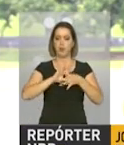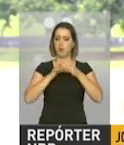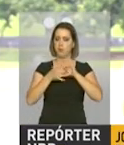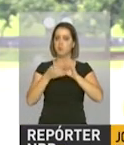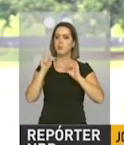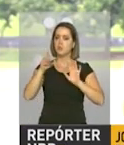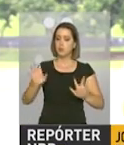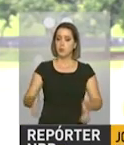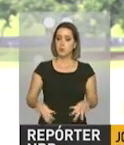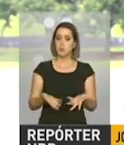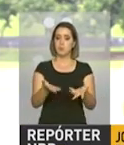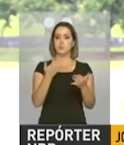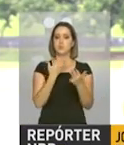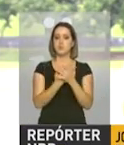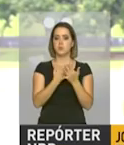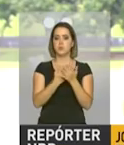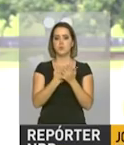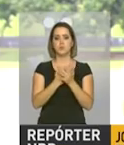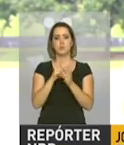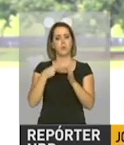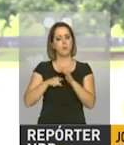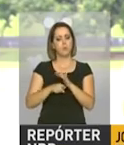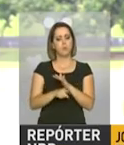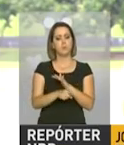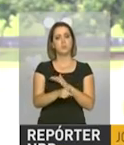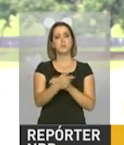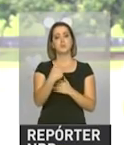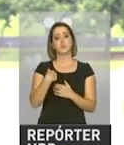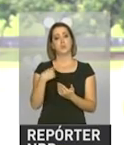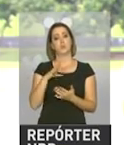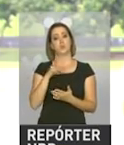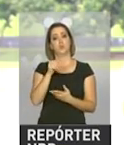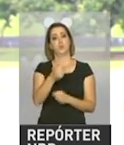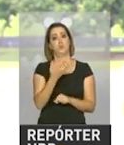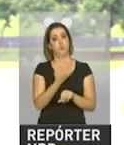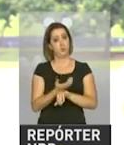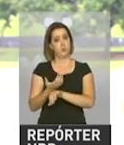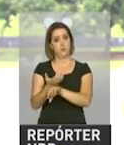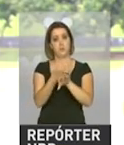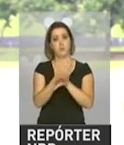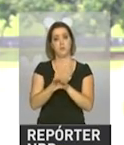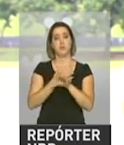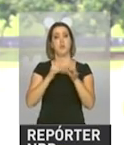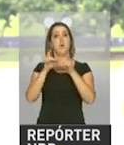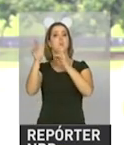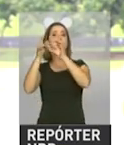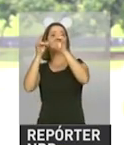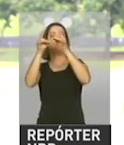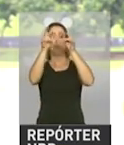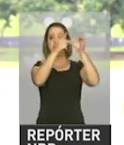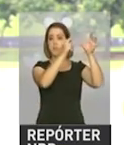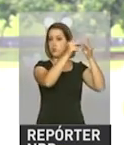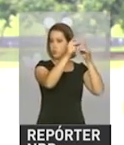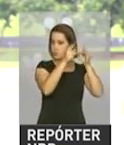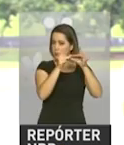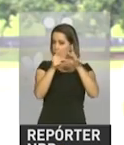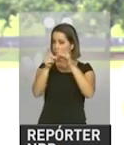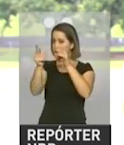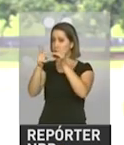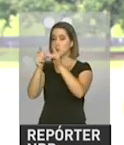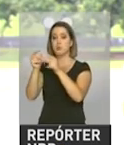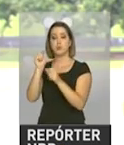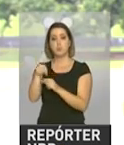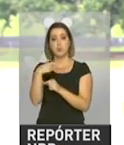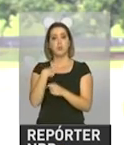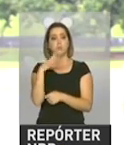motivar o estudo um pouco mais intenso e mais profundo dos conteúdos de astronomia, um assunto que desperta a curiosidade dos alunos, também dos